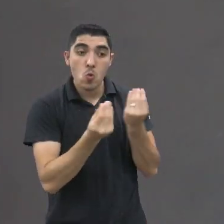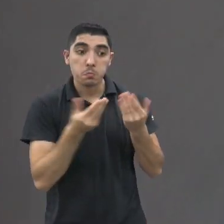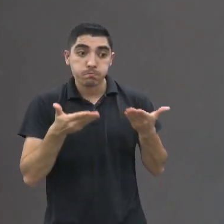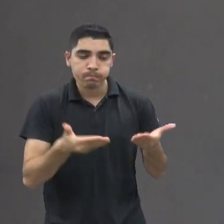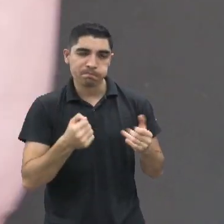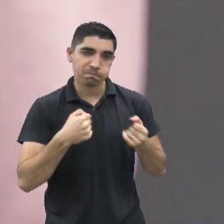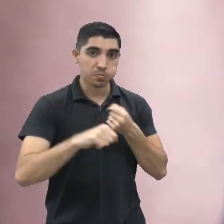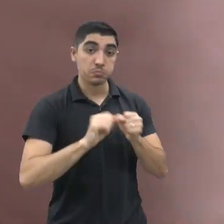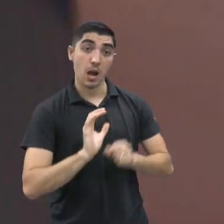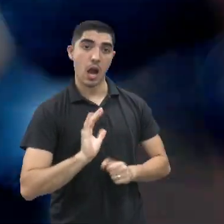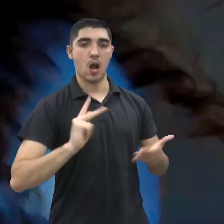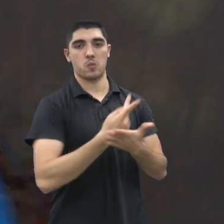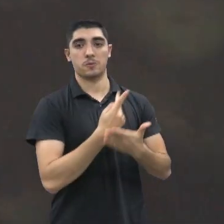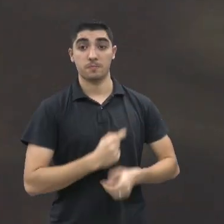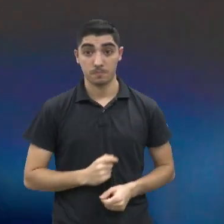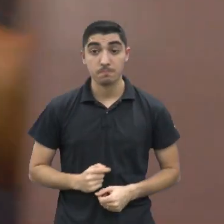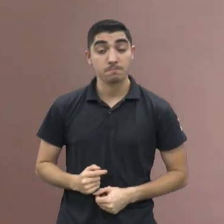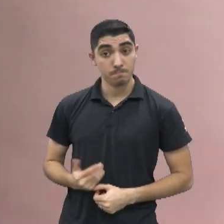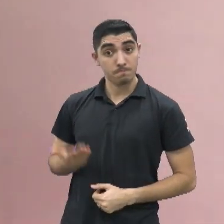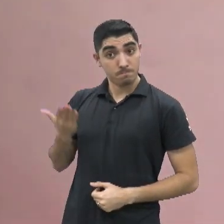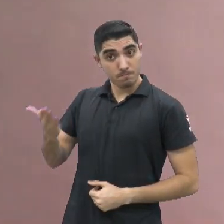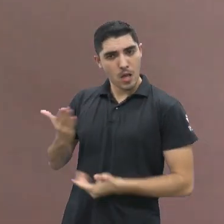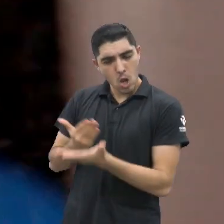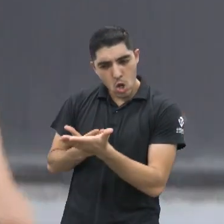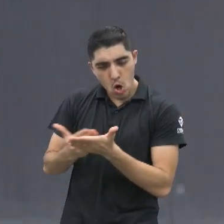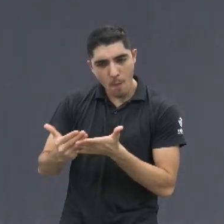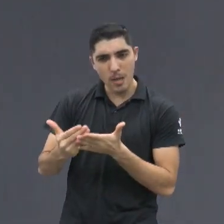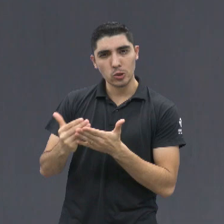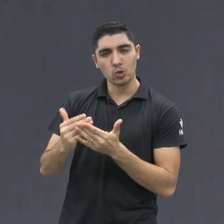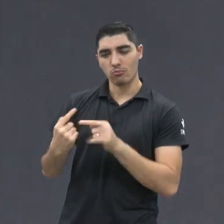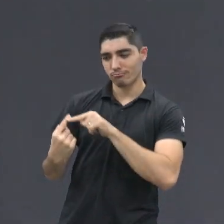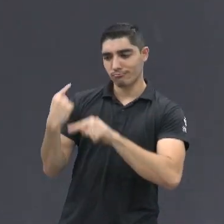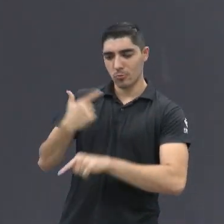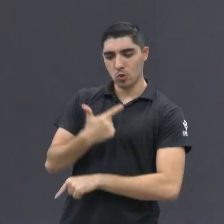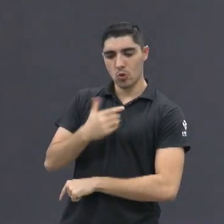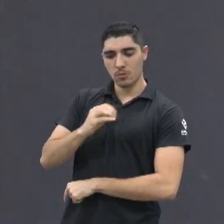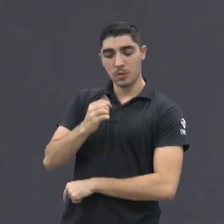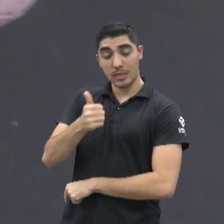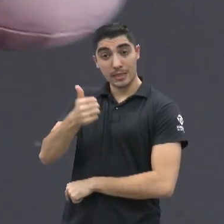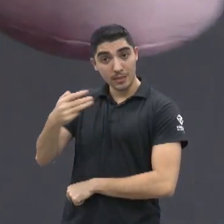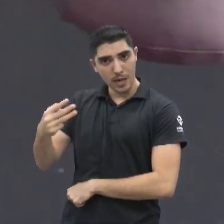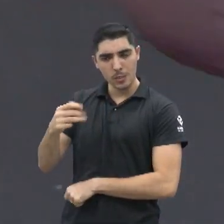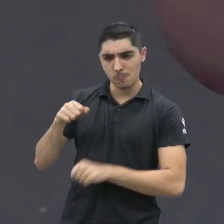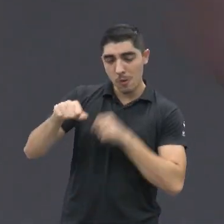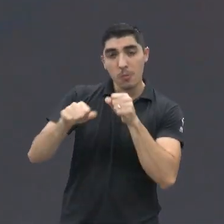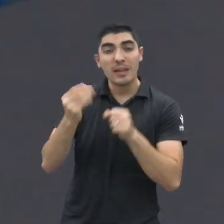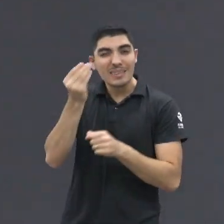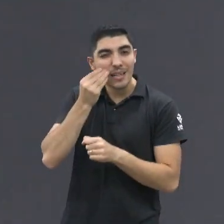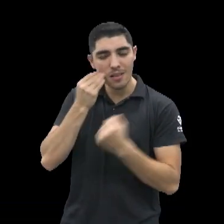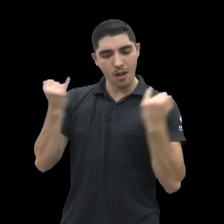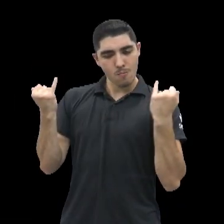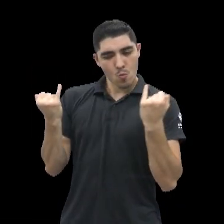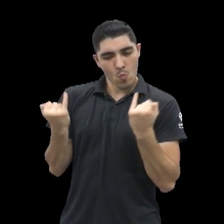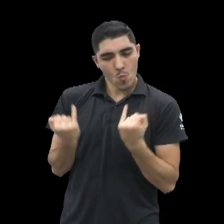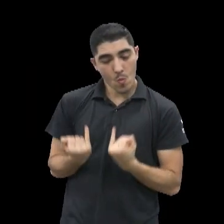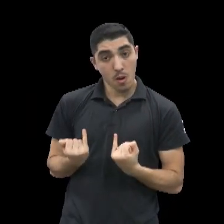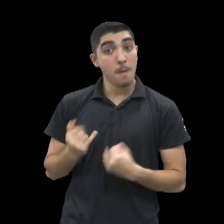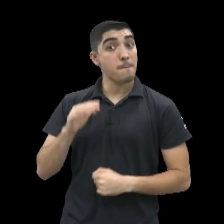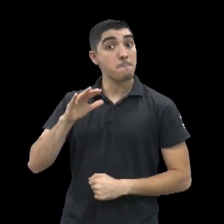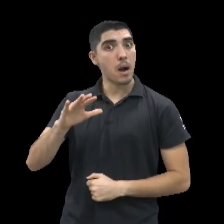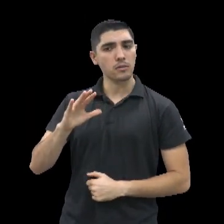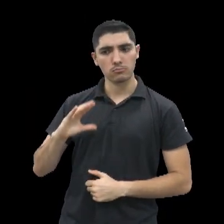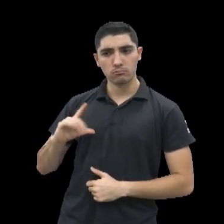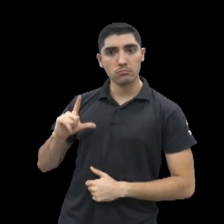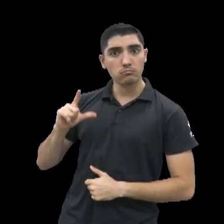O esporte entrou na vida da lutadora em 2013 como uma forma de perder peso. No entanto, o que iniciou